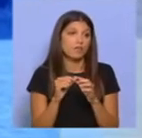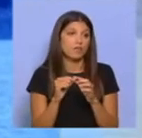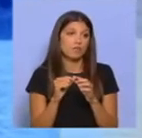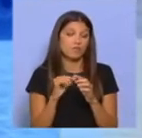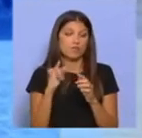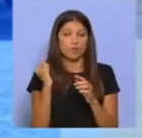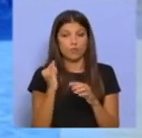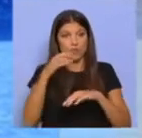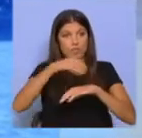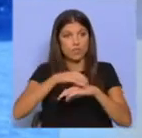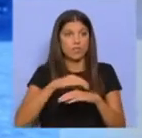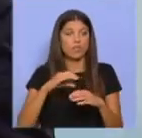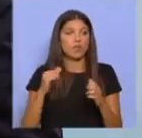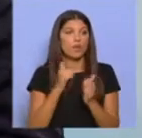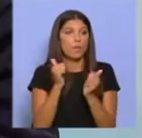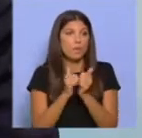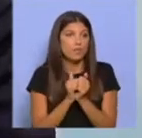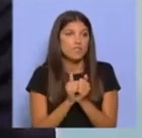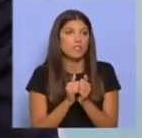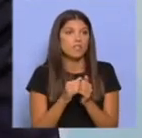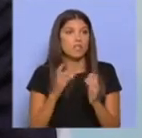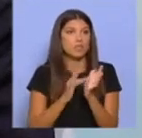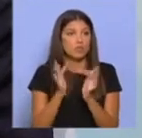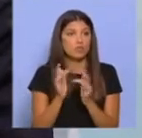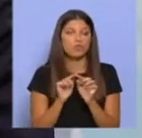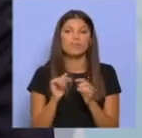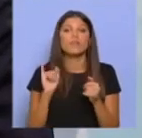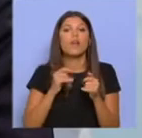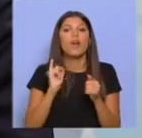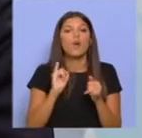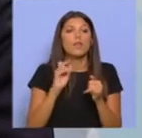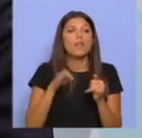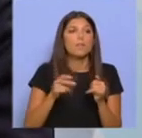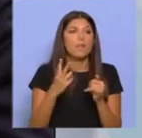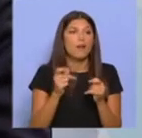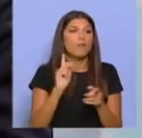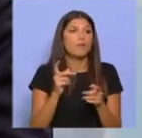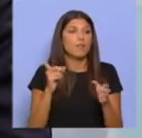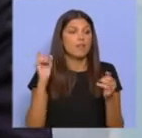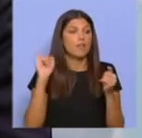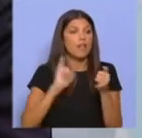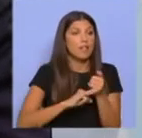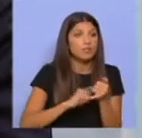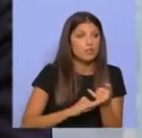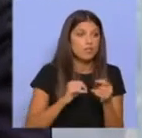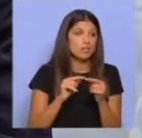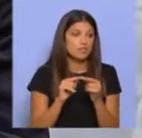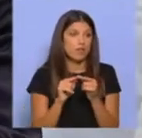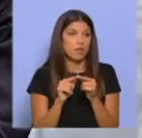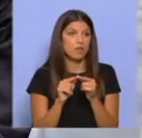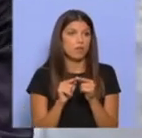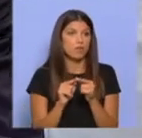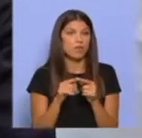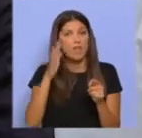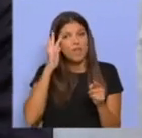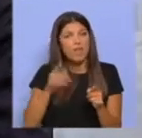IPAV é uma associação da sociedade civil que se inspira muito por esta ideia de sentido de